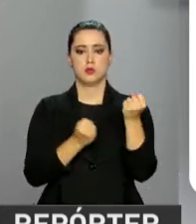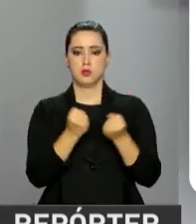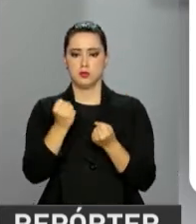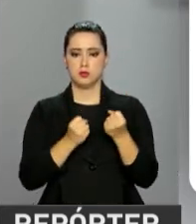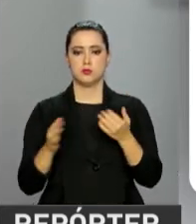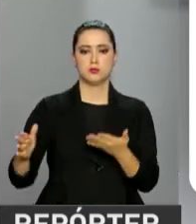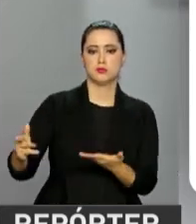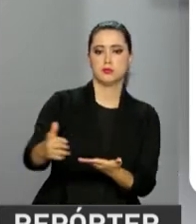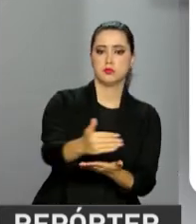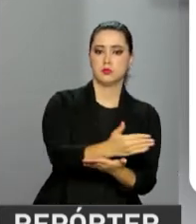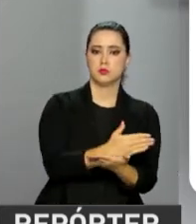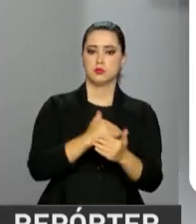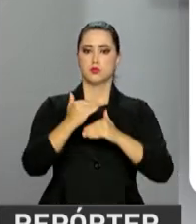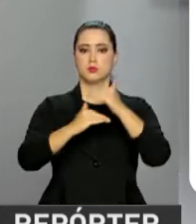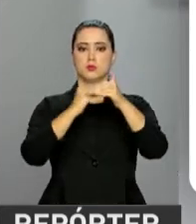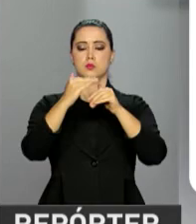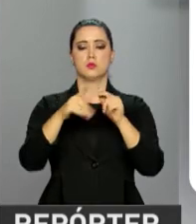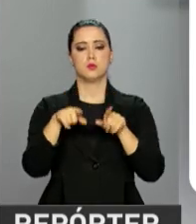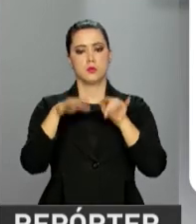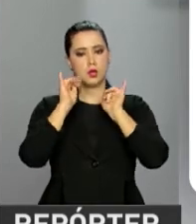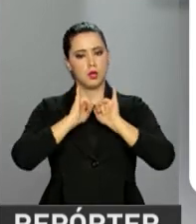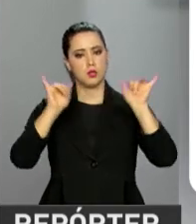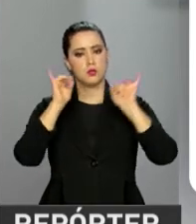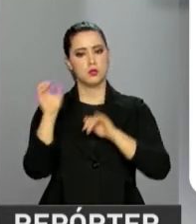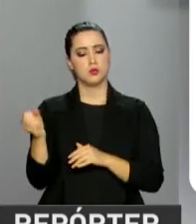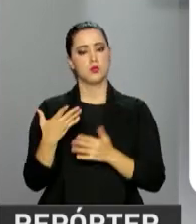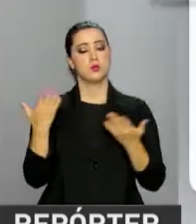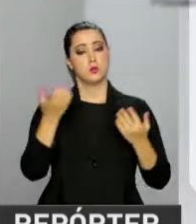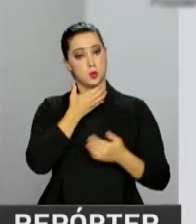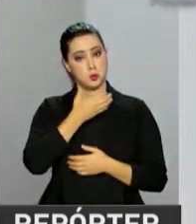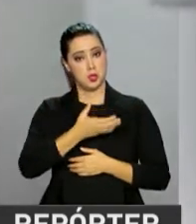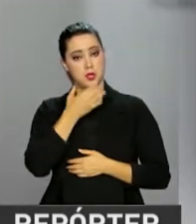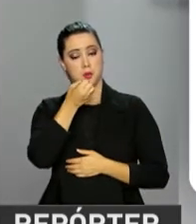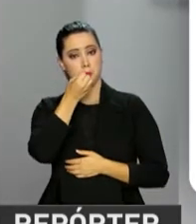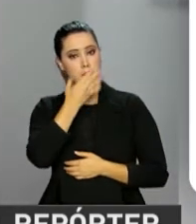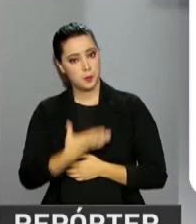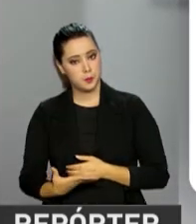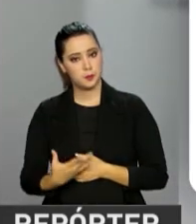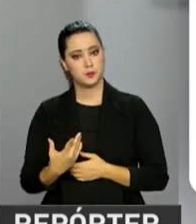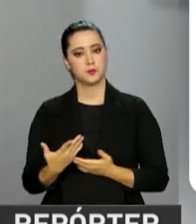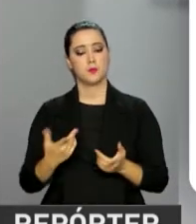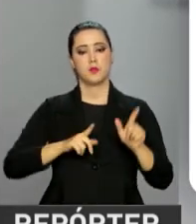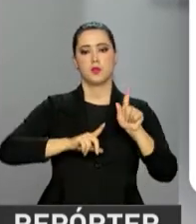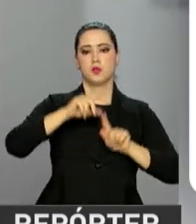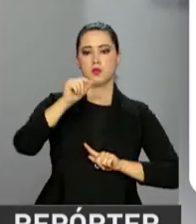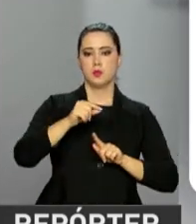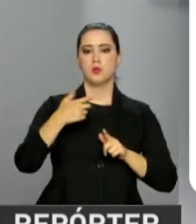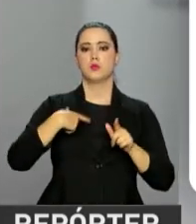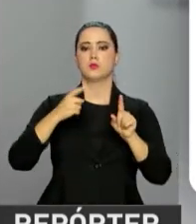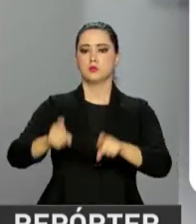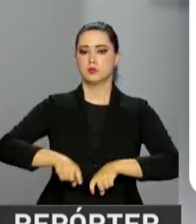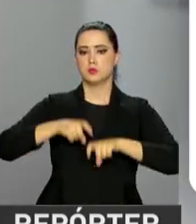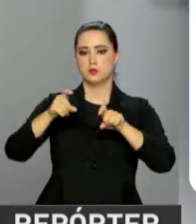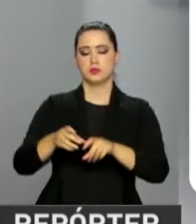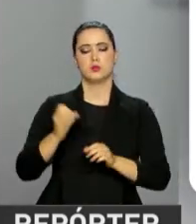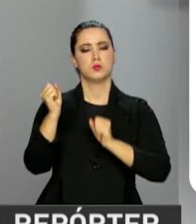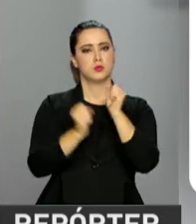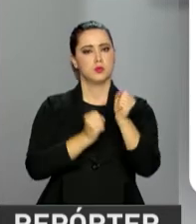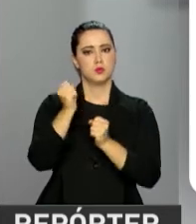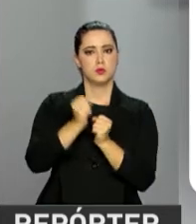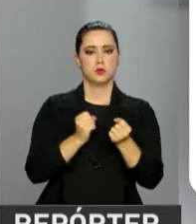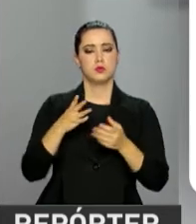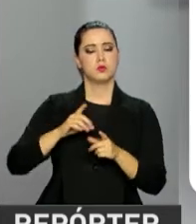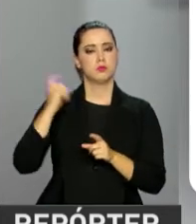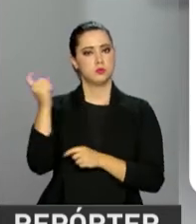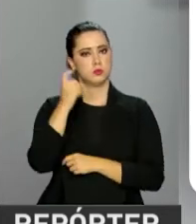arrecadação segundo temer é anúncio de um grande natal um recorde da produção agrícola o crescimento industrial ea alta